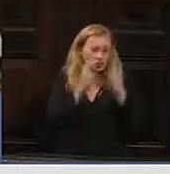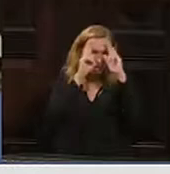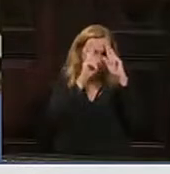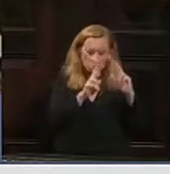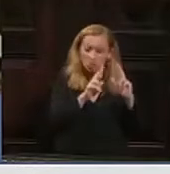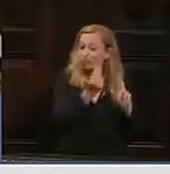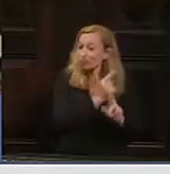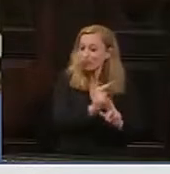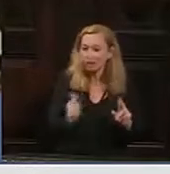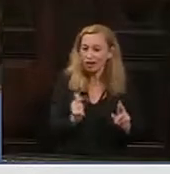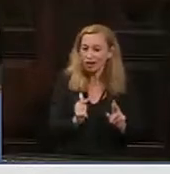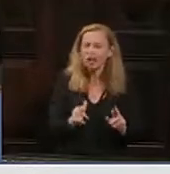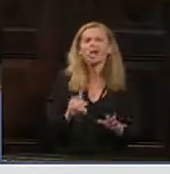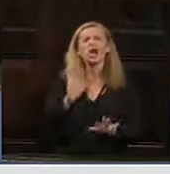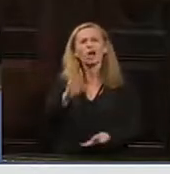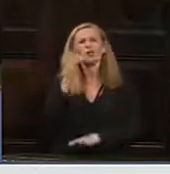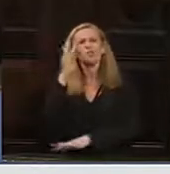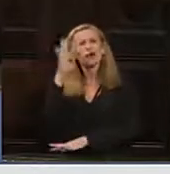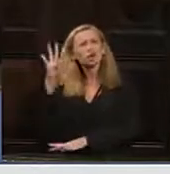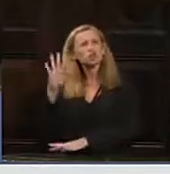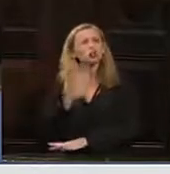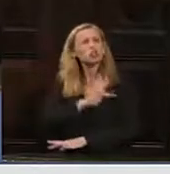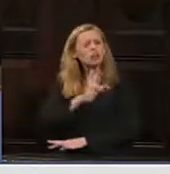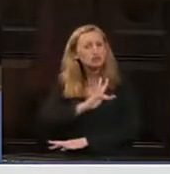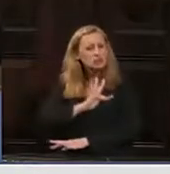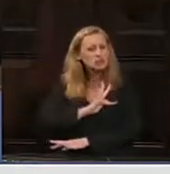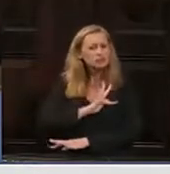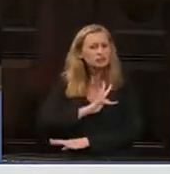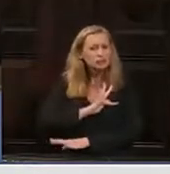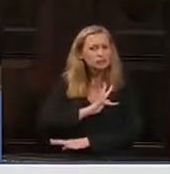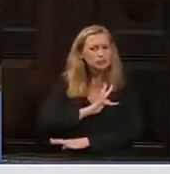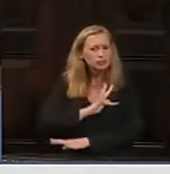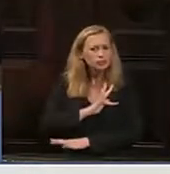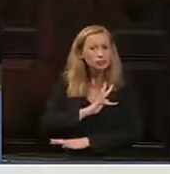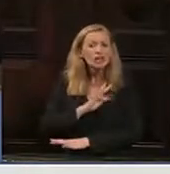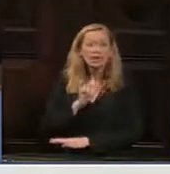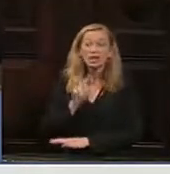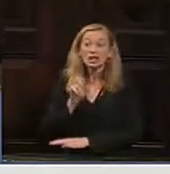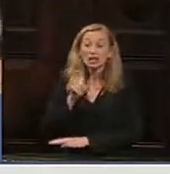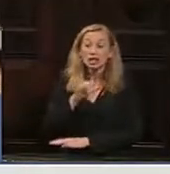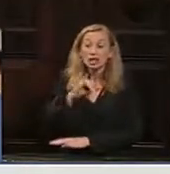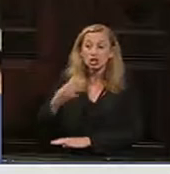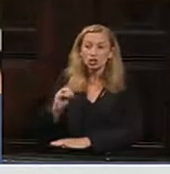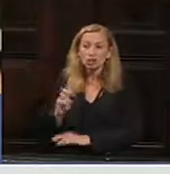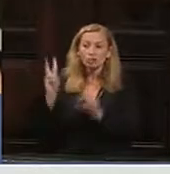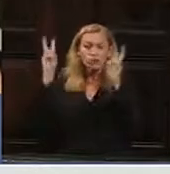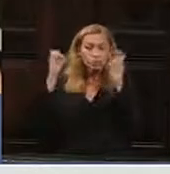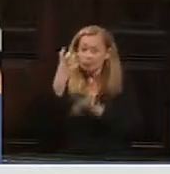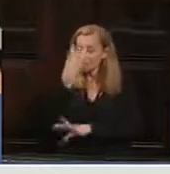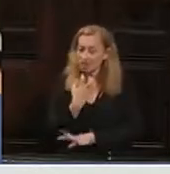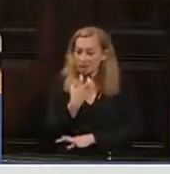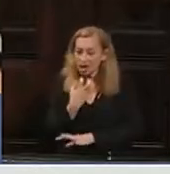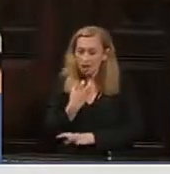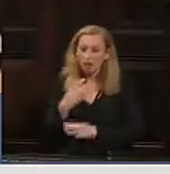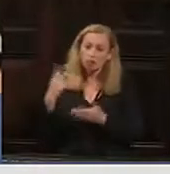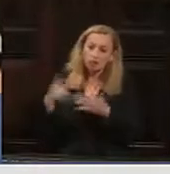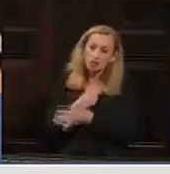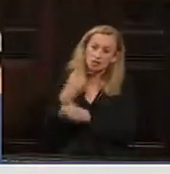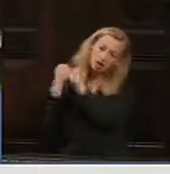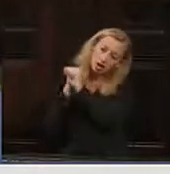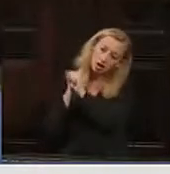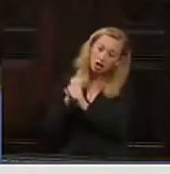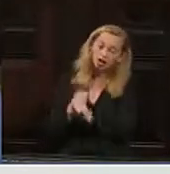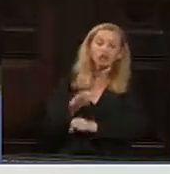Isso é um problema grave que já está acontecendo há vários anos e eu sempre venho falando.